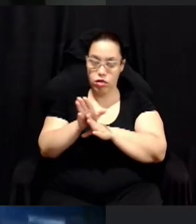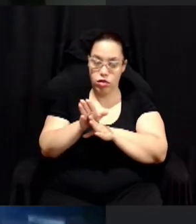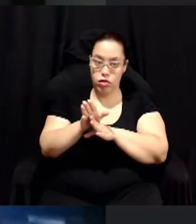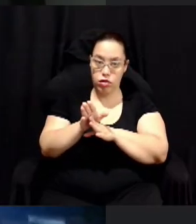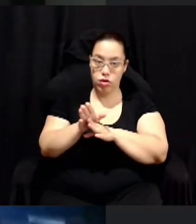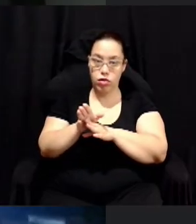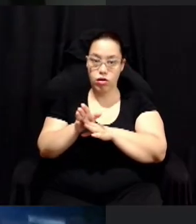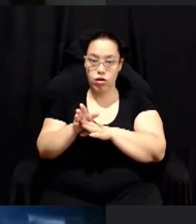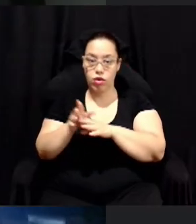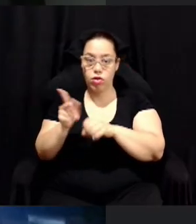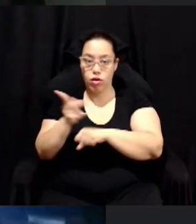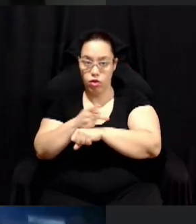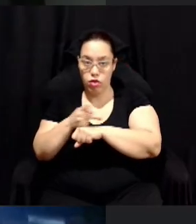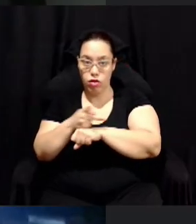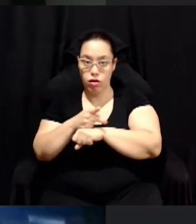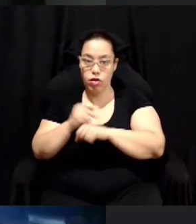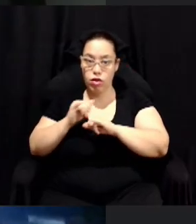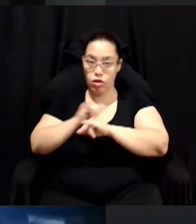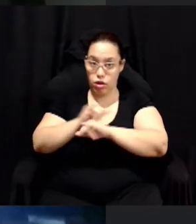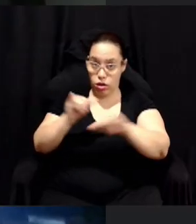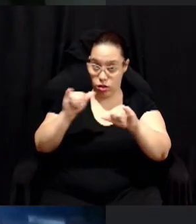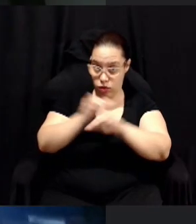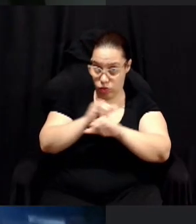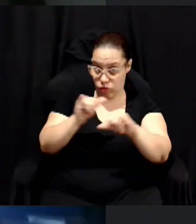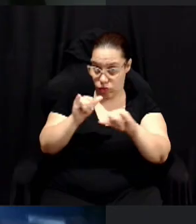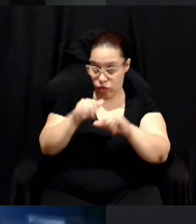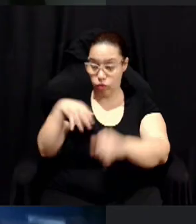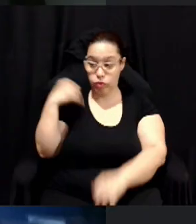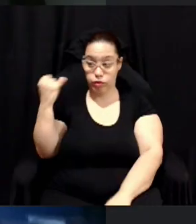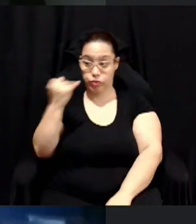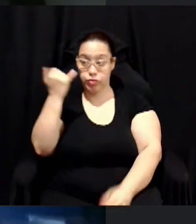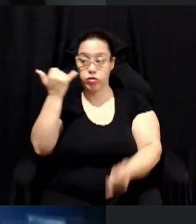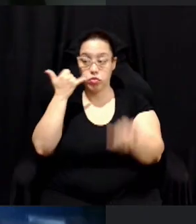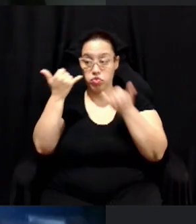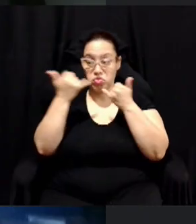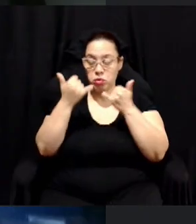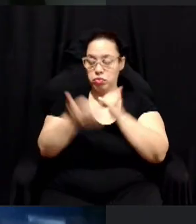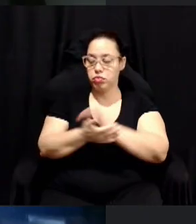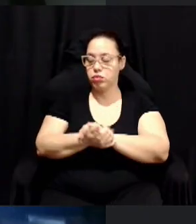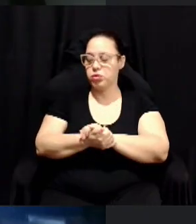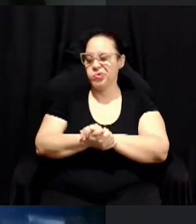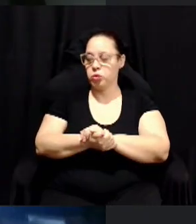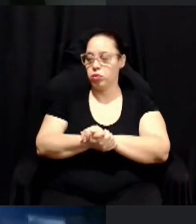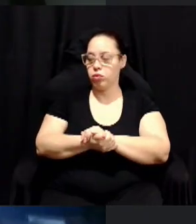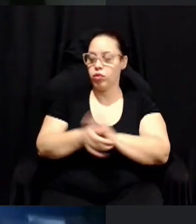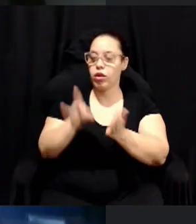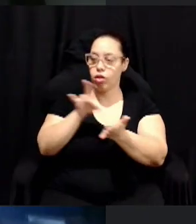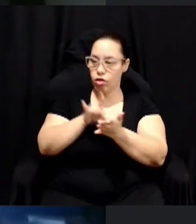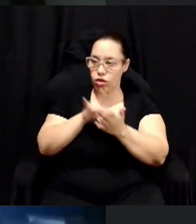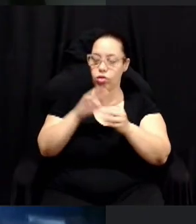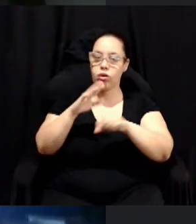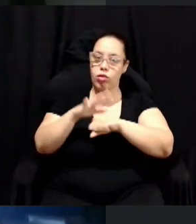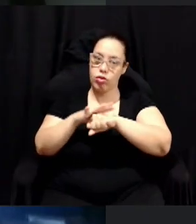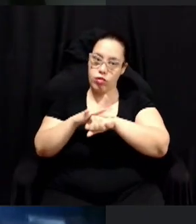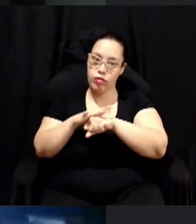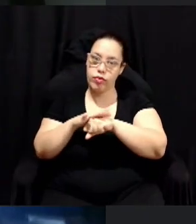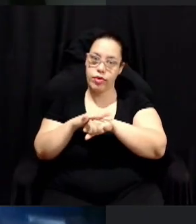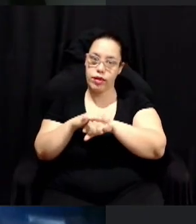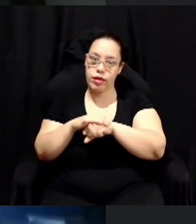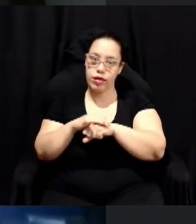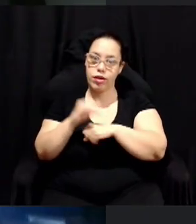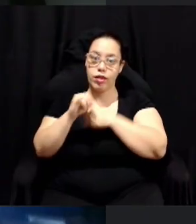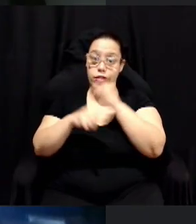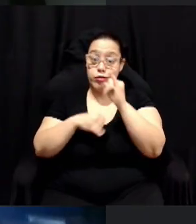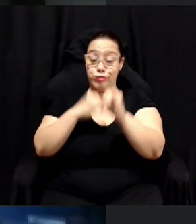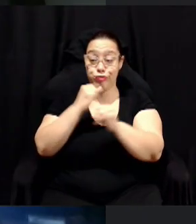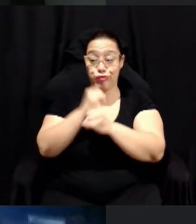gente sempre está divulgando informações importantes e verdadeiras sobre a doença, porque hoje em dia, internet, né, a gente sabe que